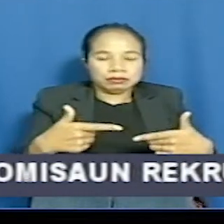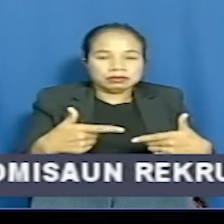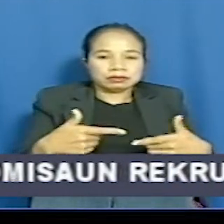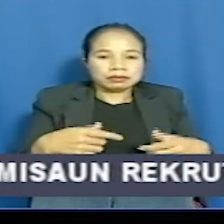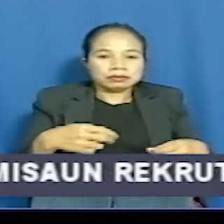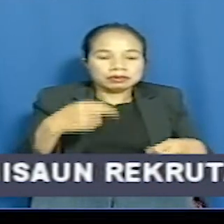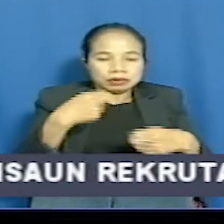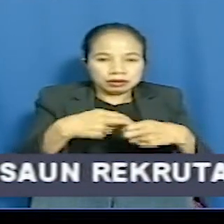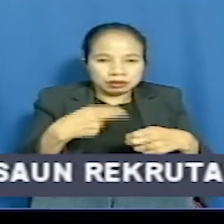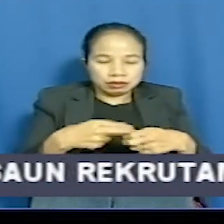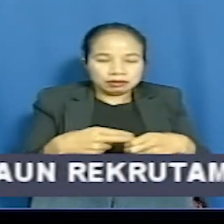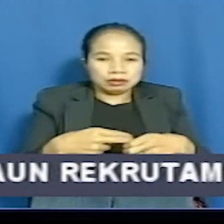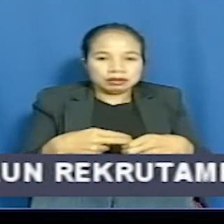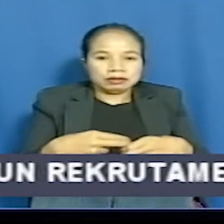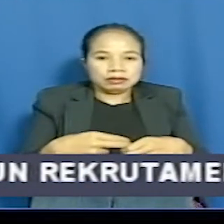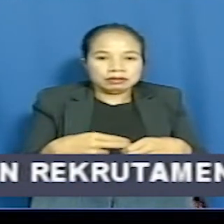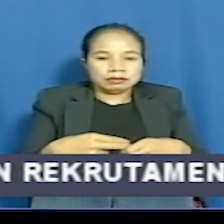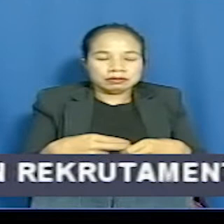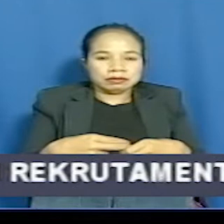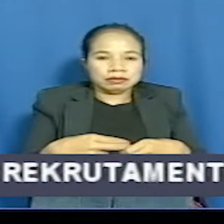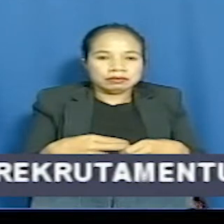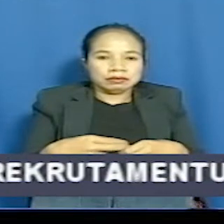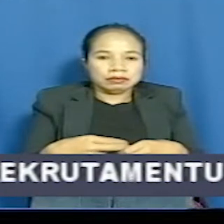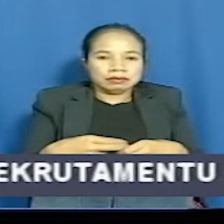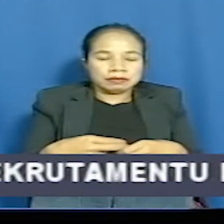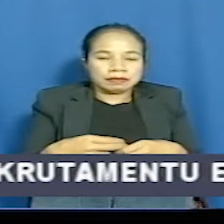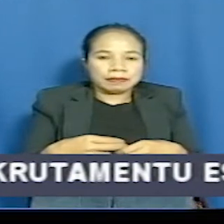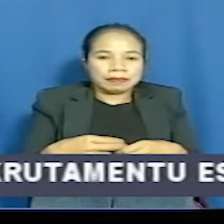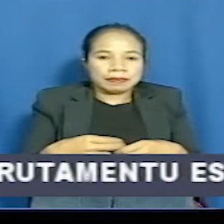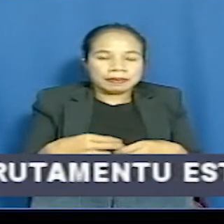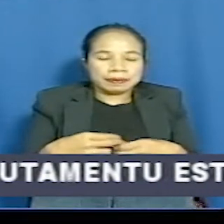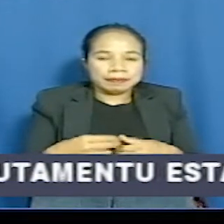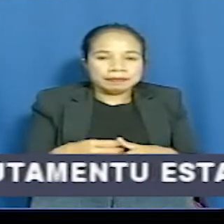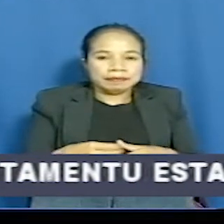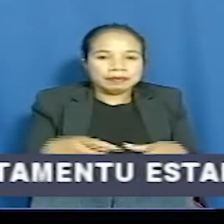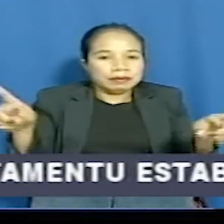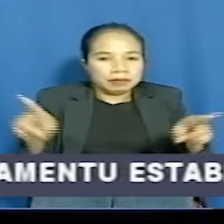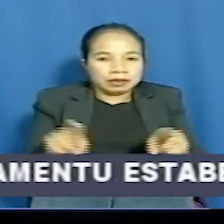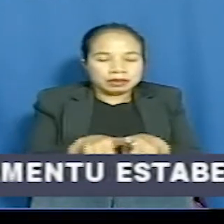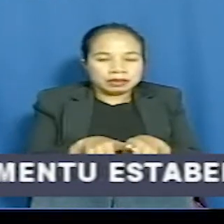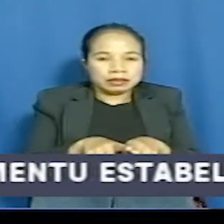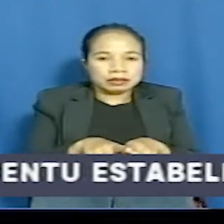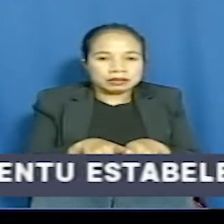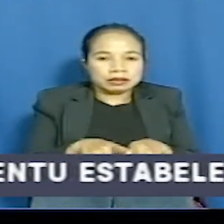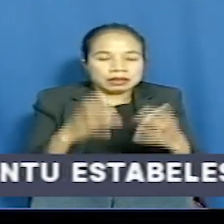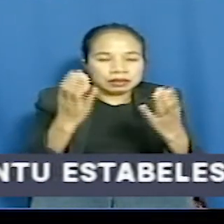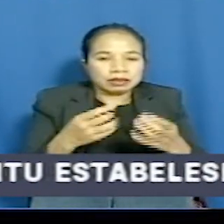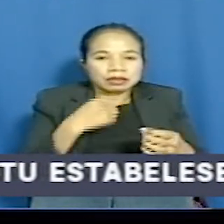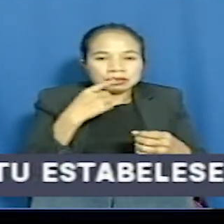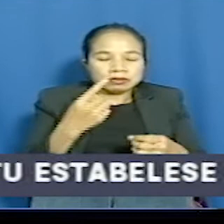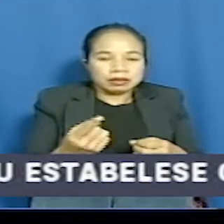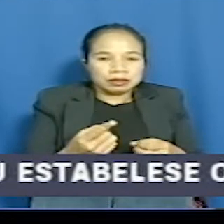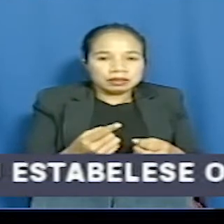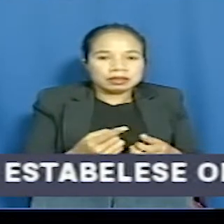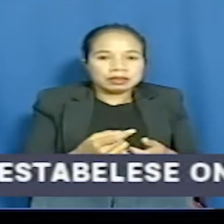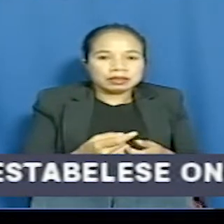situ sang le normal hingga sekitar kepada kita spela. Ida ni maka kami kan katol no kami pronto atau